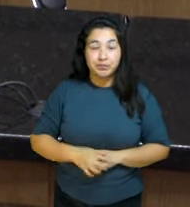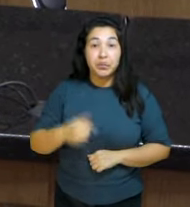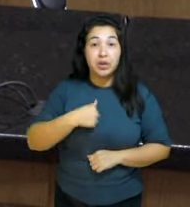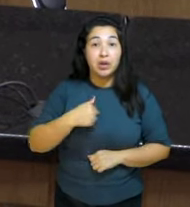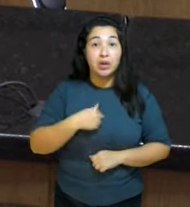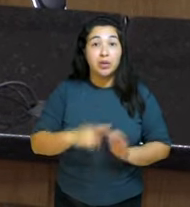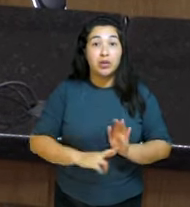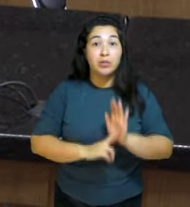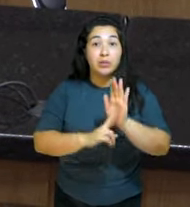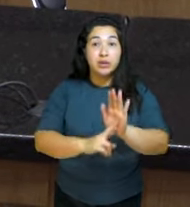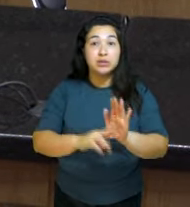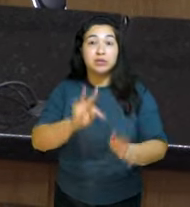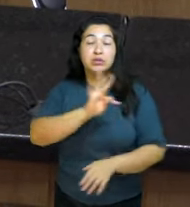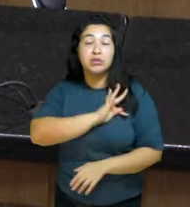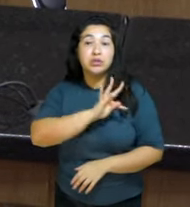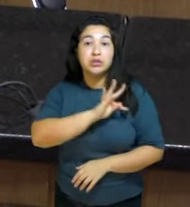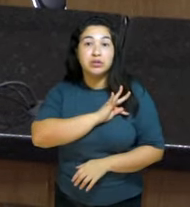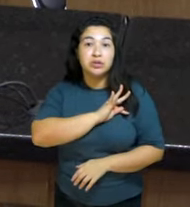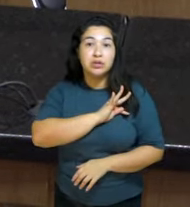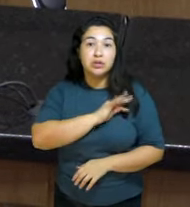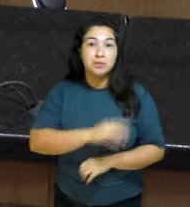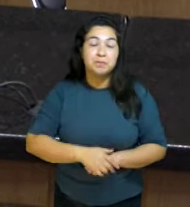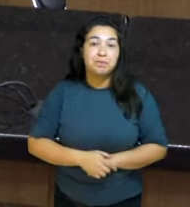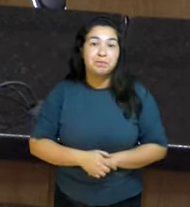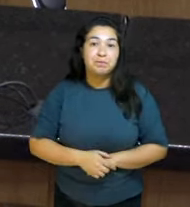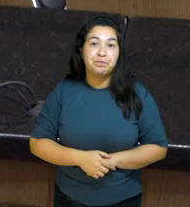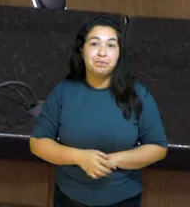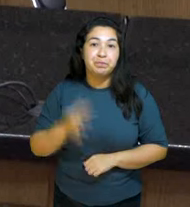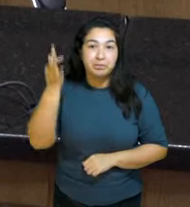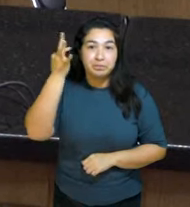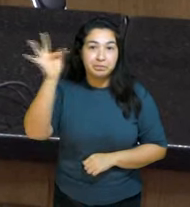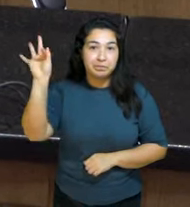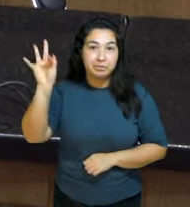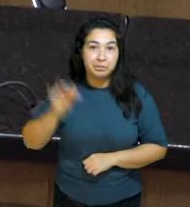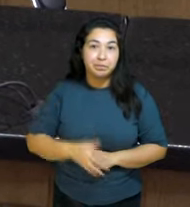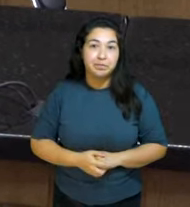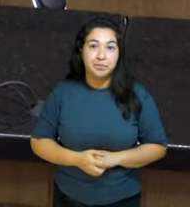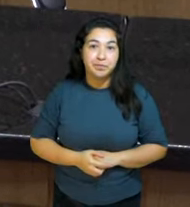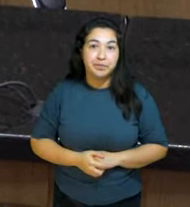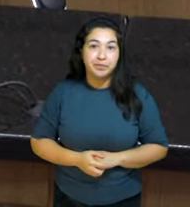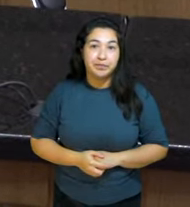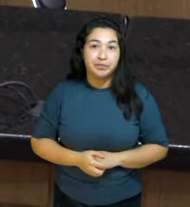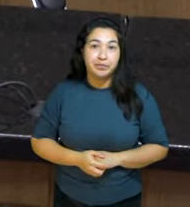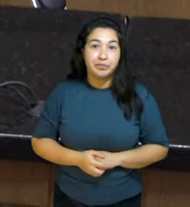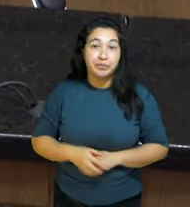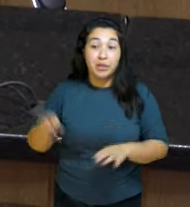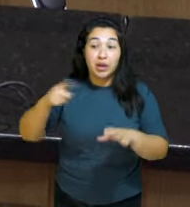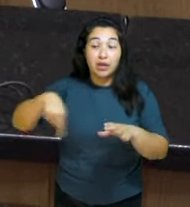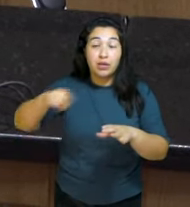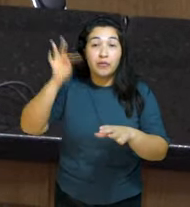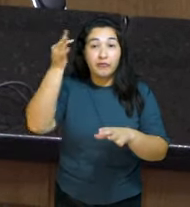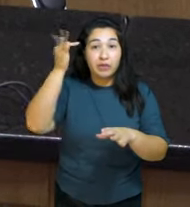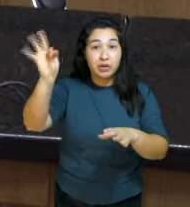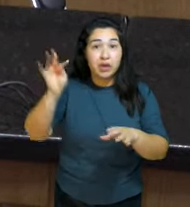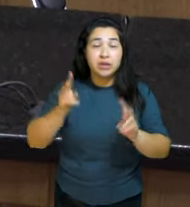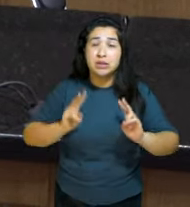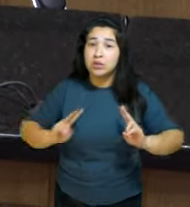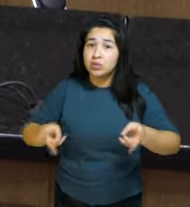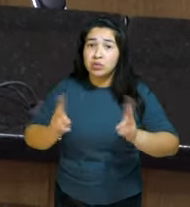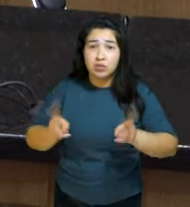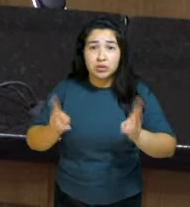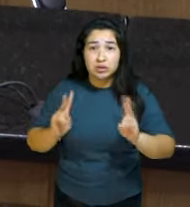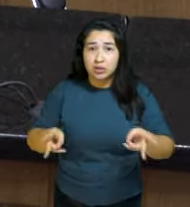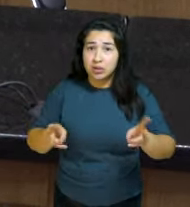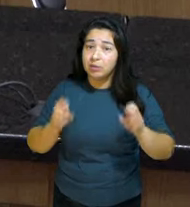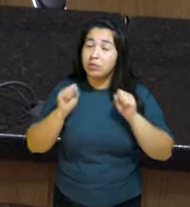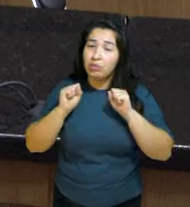dos técnicos e das federações, dizer que as federações o tempo inteiro estão abertas